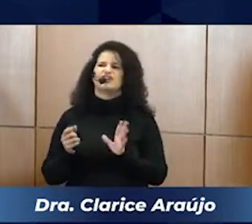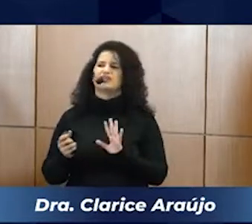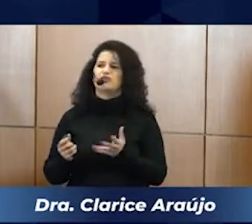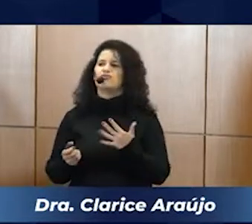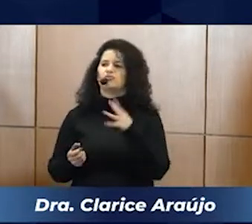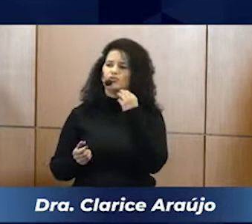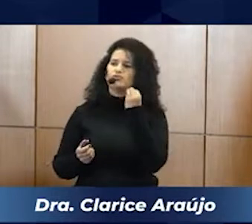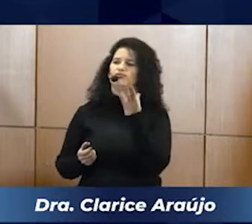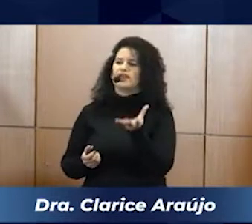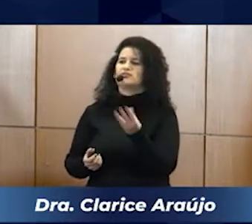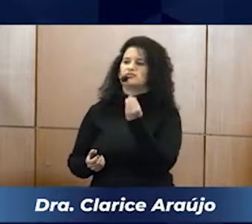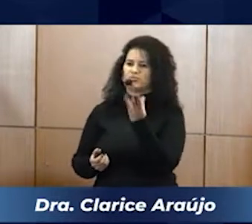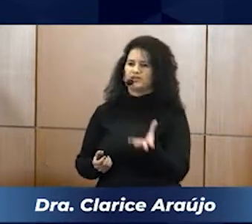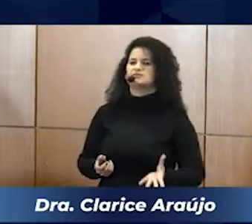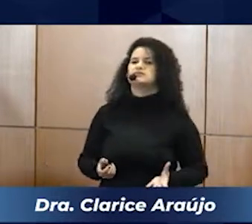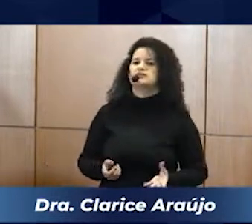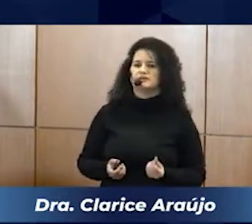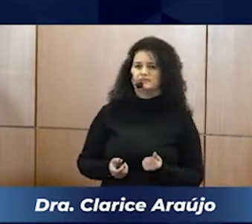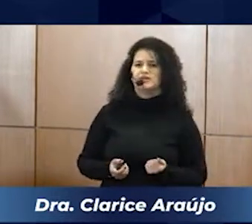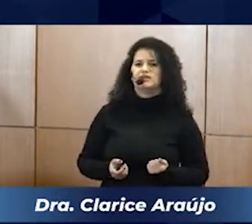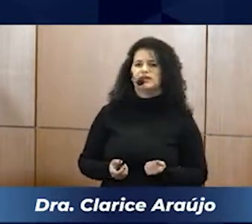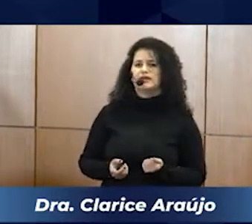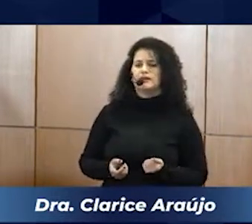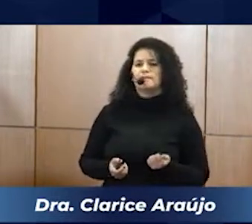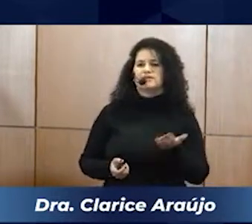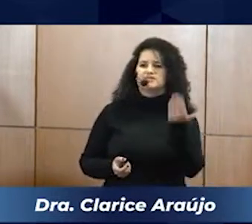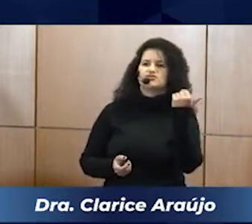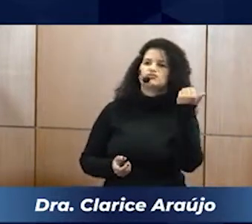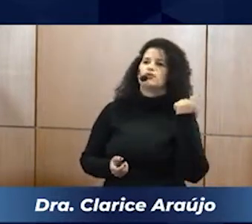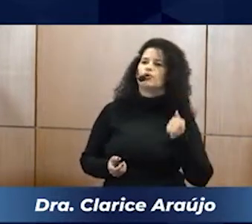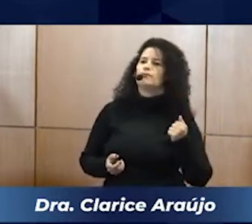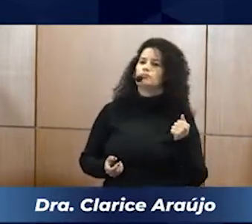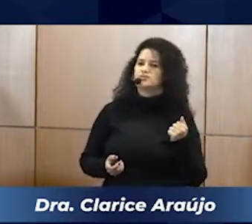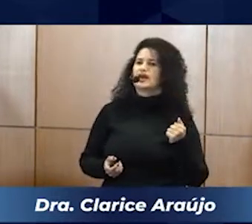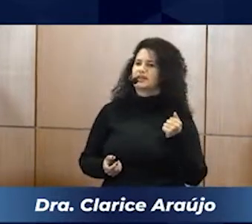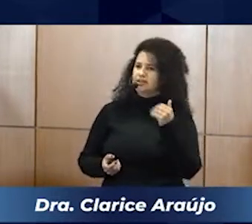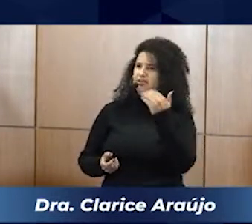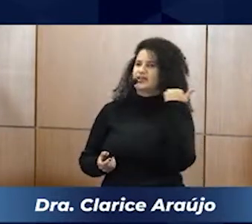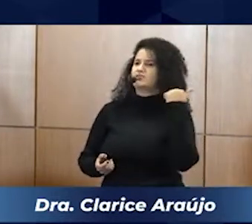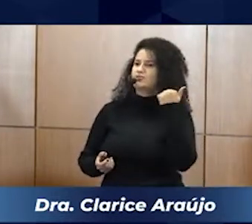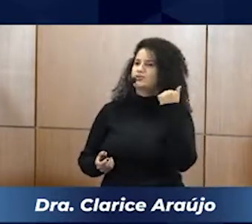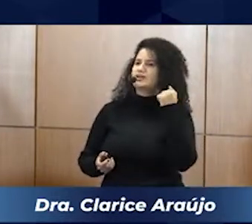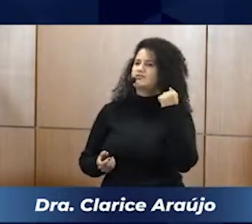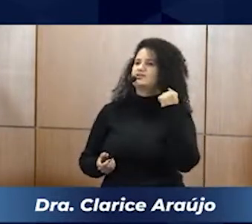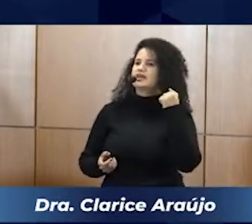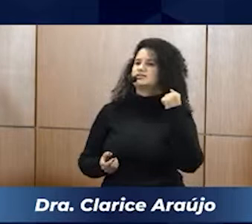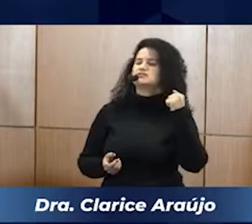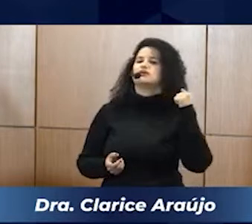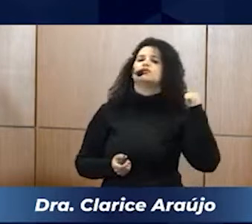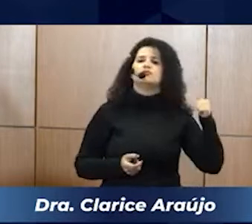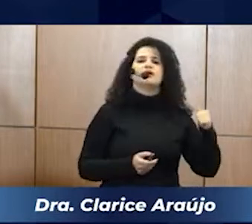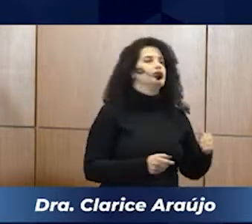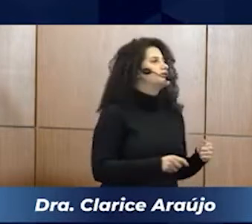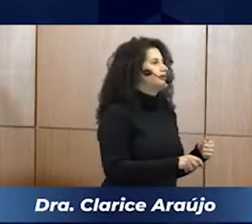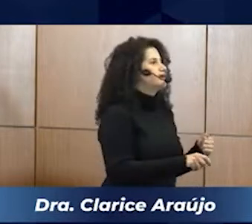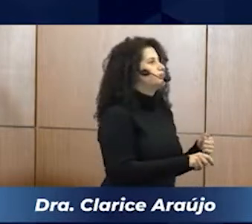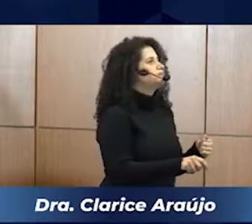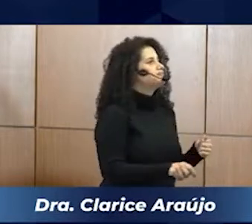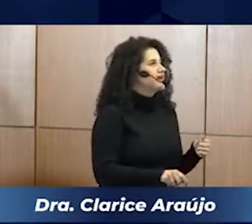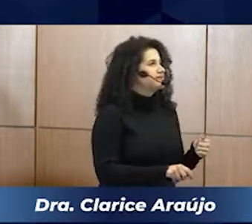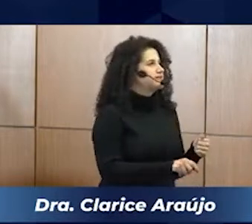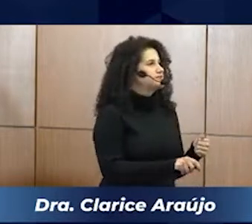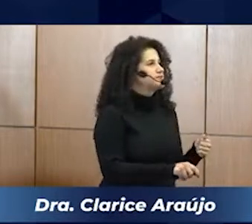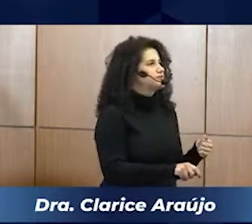E a gente ainda ouve muito falar de dispraxia, né? Mas, se a gente for buscar na literatura, na evidência, o melhor